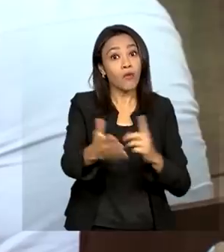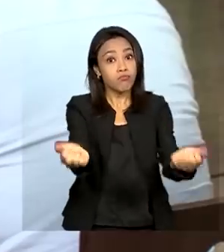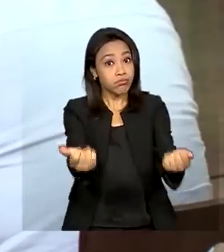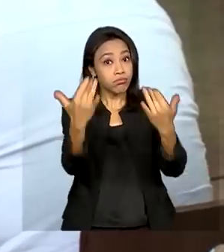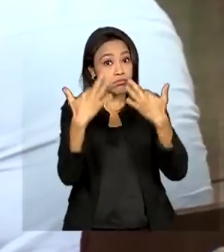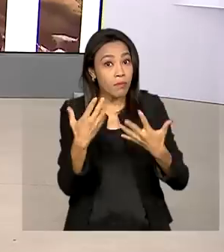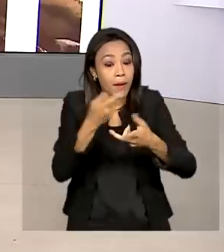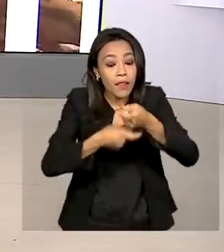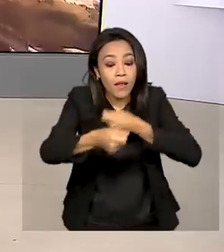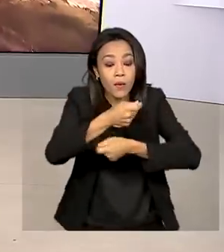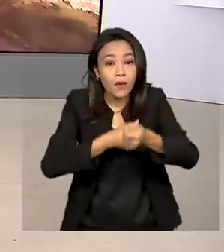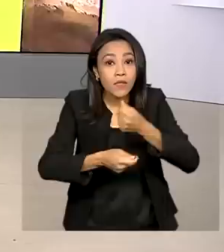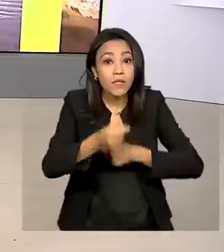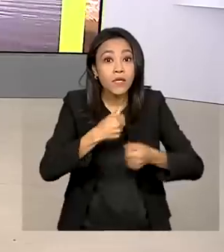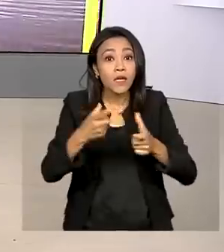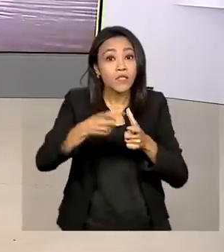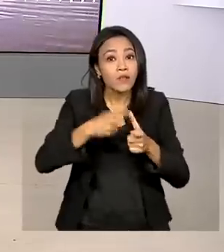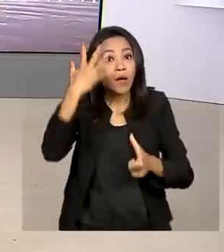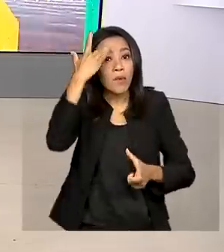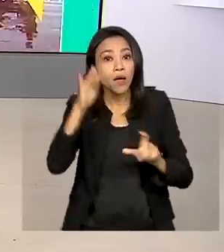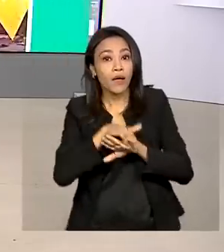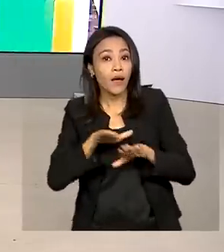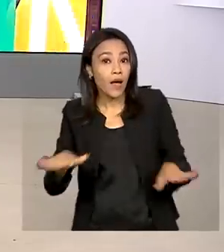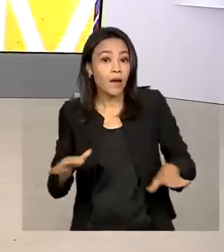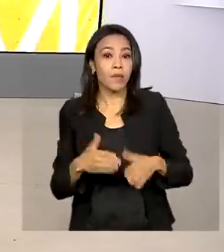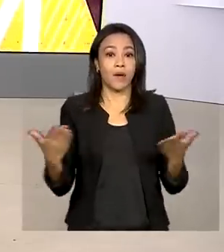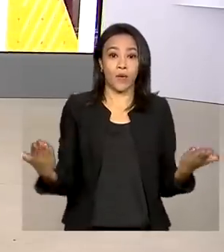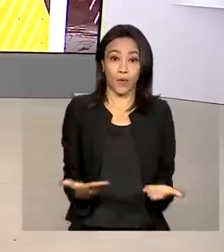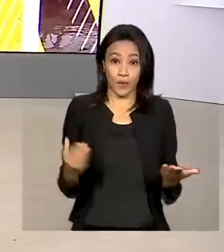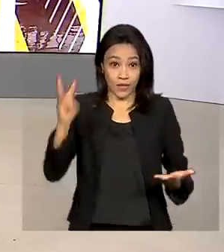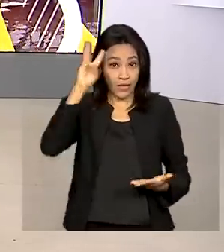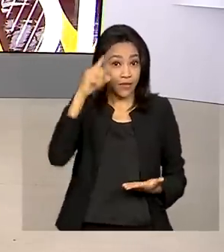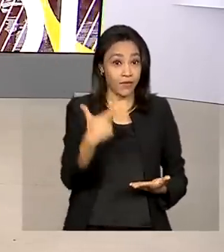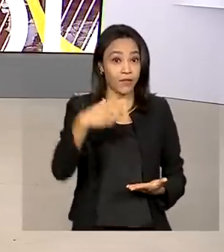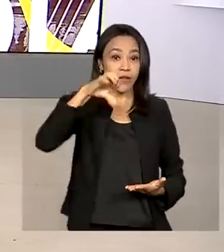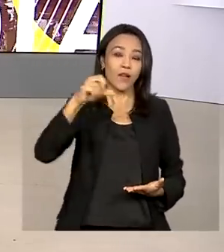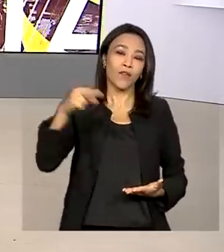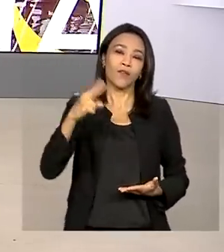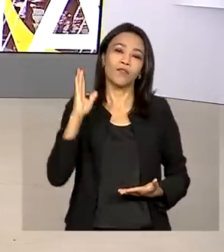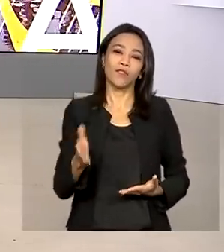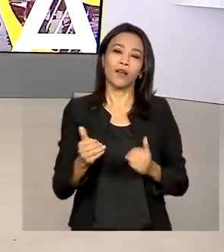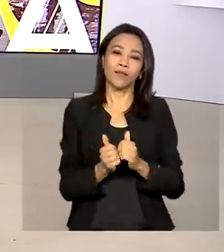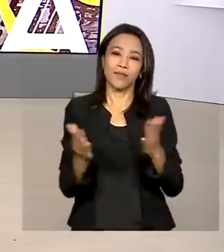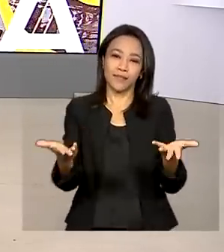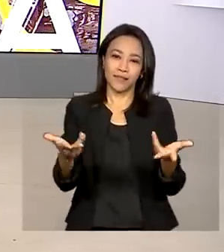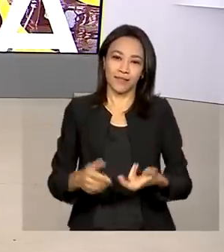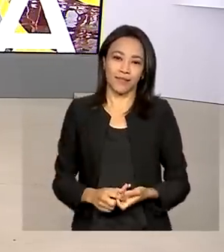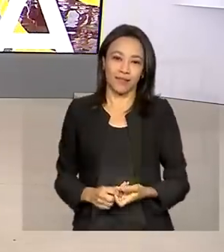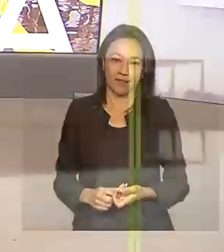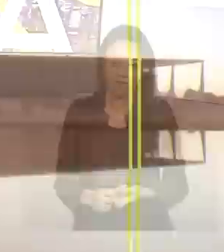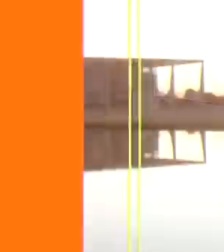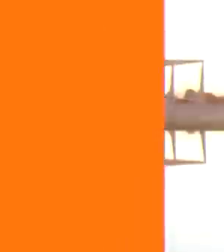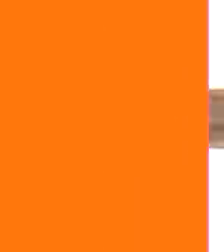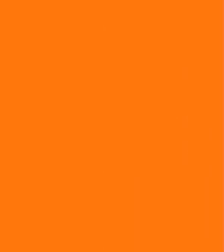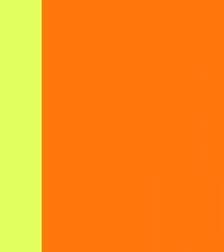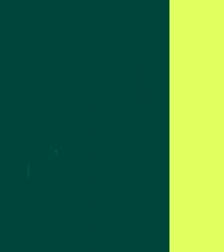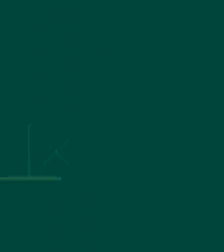amanhã terça-feira 29 de Novembro o Brasil em dia já está no ar